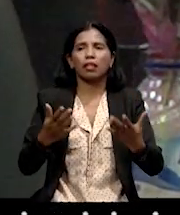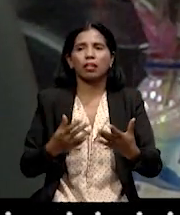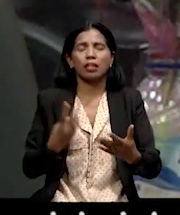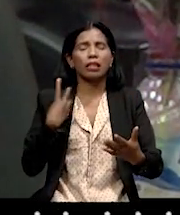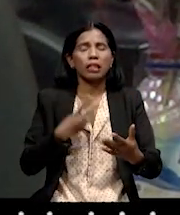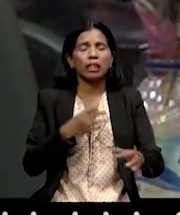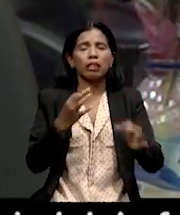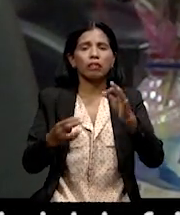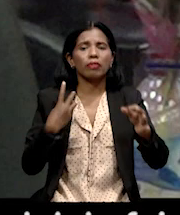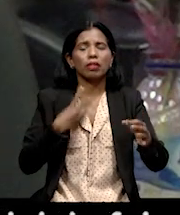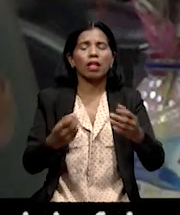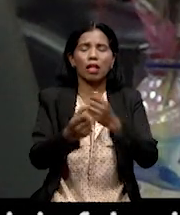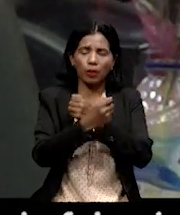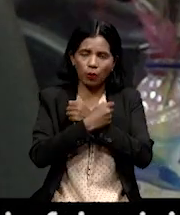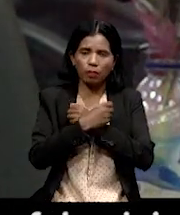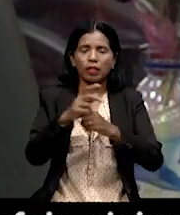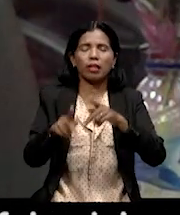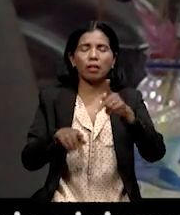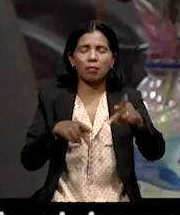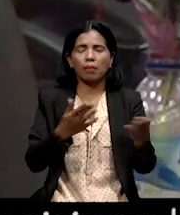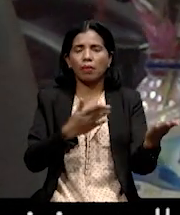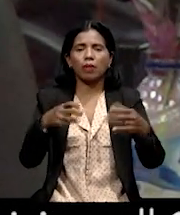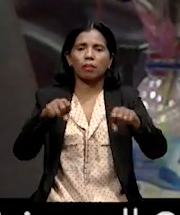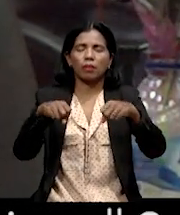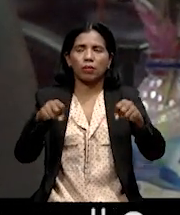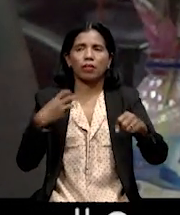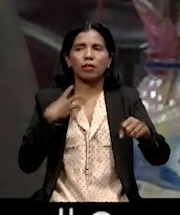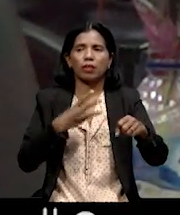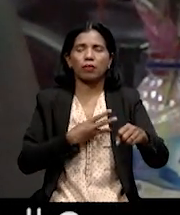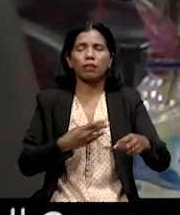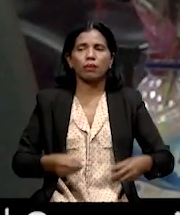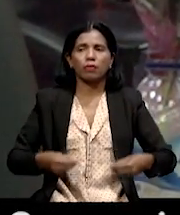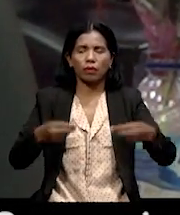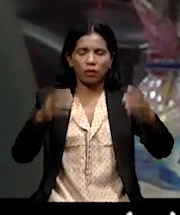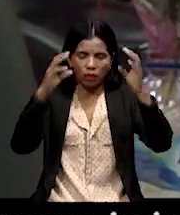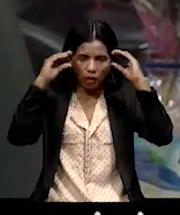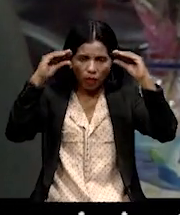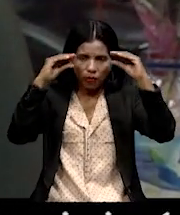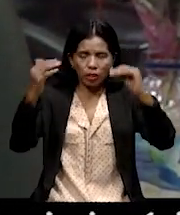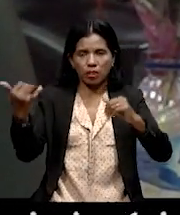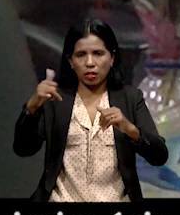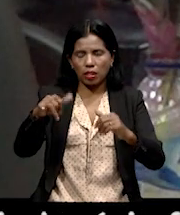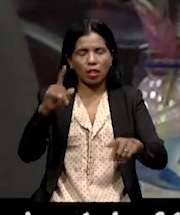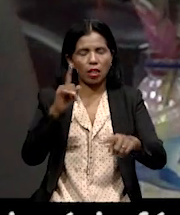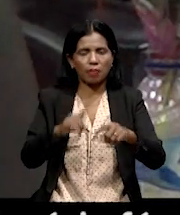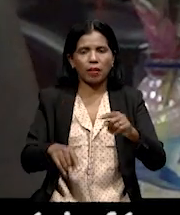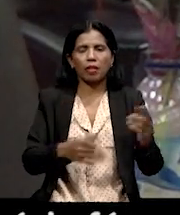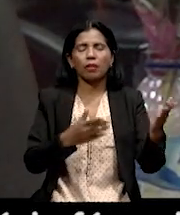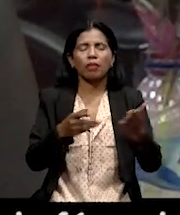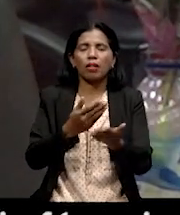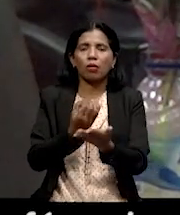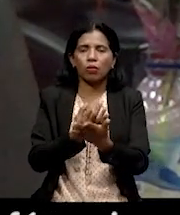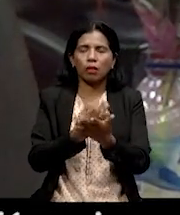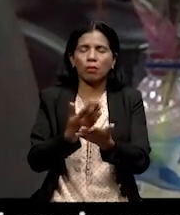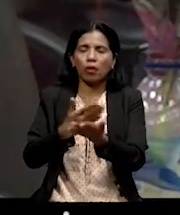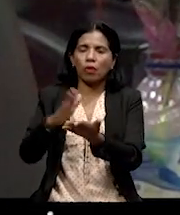tine povo, tine ema nebe lor motor, enta de aquilo, ita fo educação basira. La bela ba lori falo, osa ba sosa falo, cara,